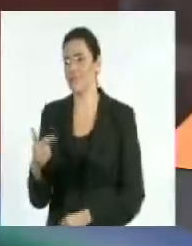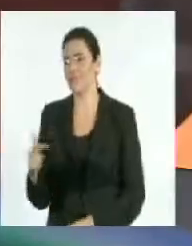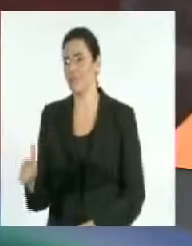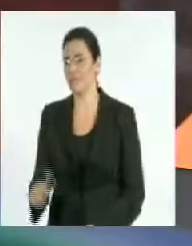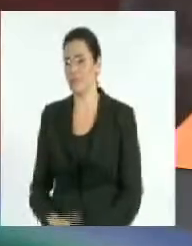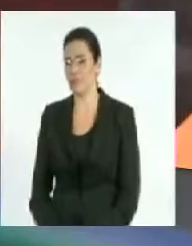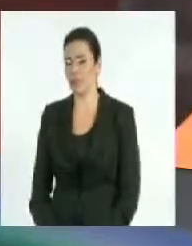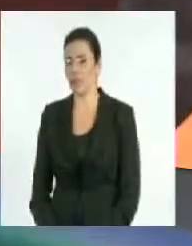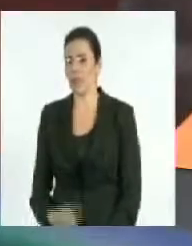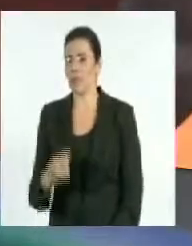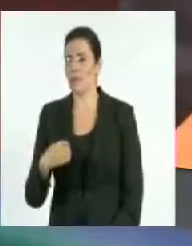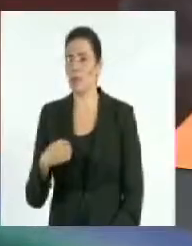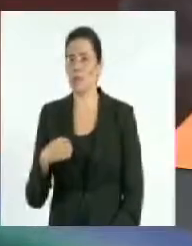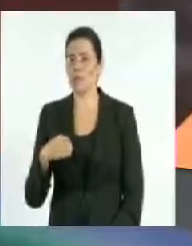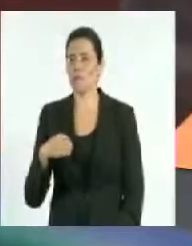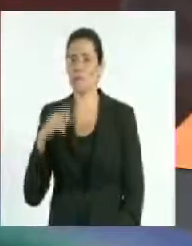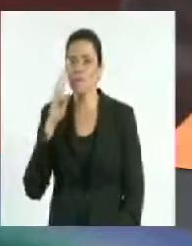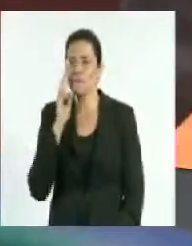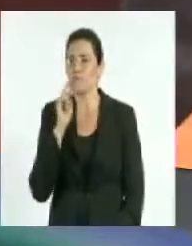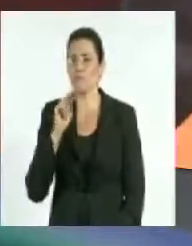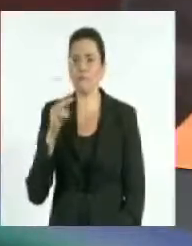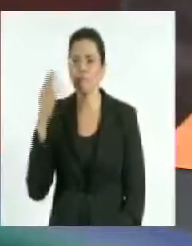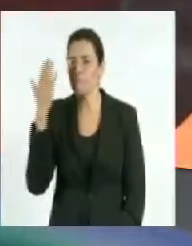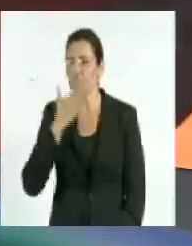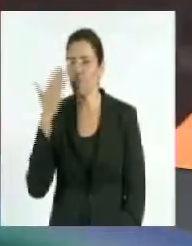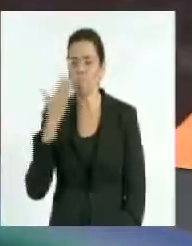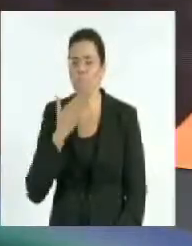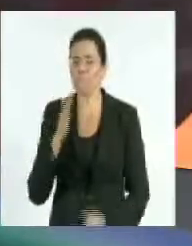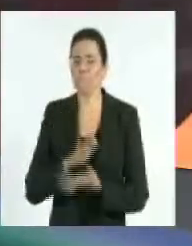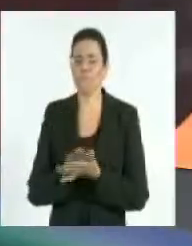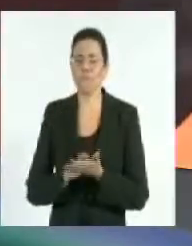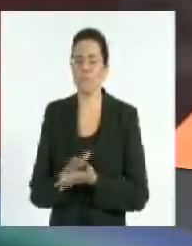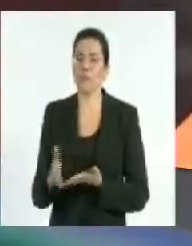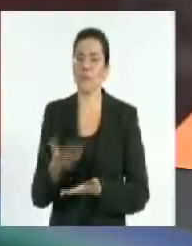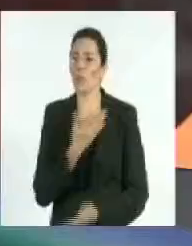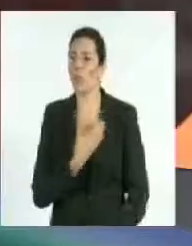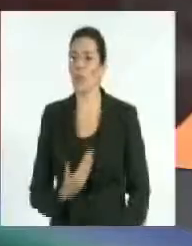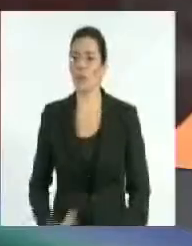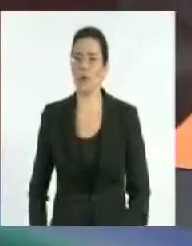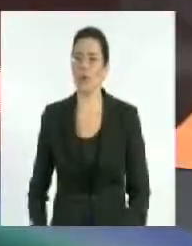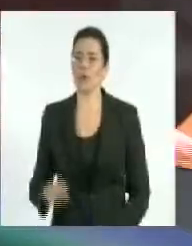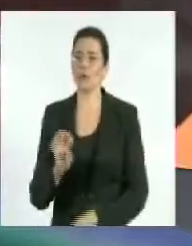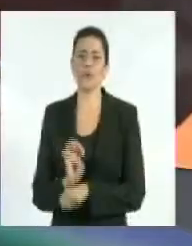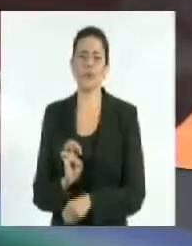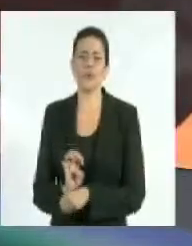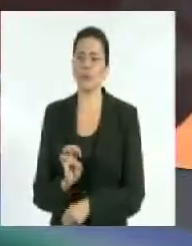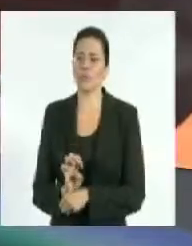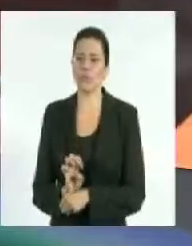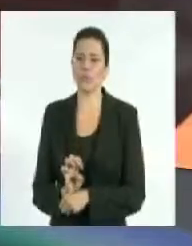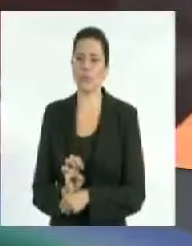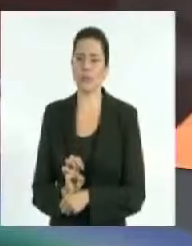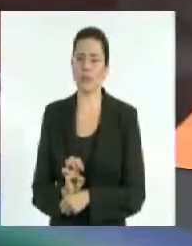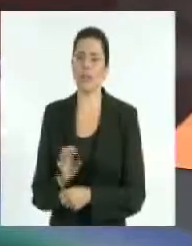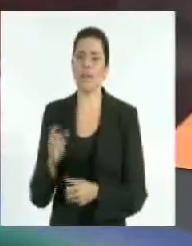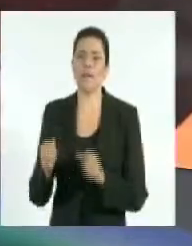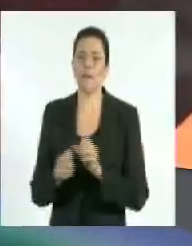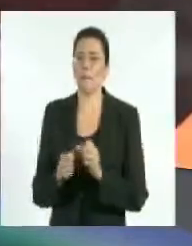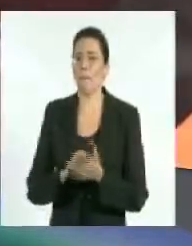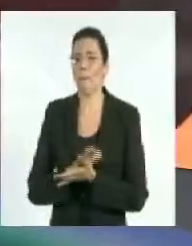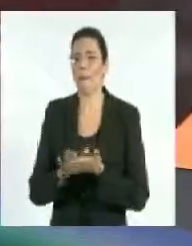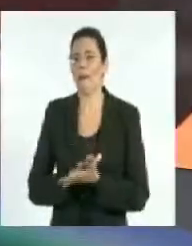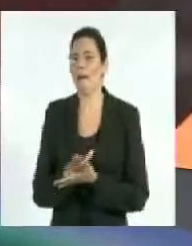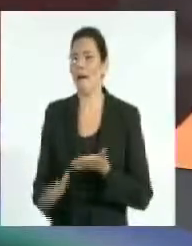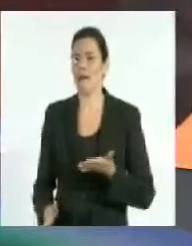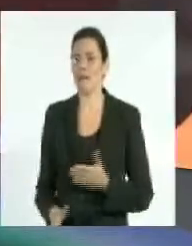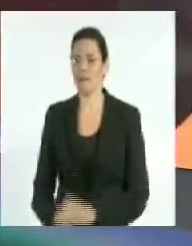do governo do Estado, assim como eu reclamei na época de líder, uma força gigantesca para poder